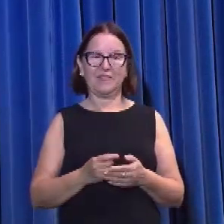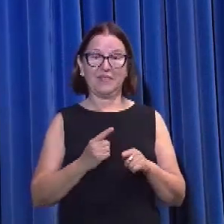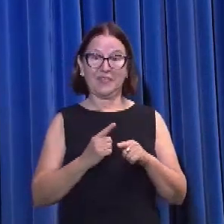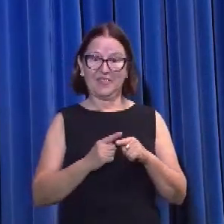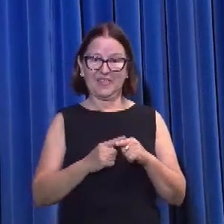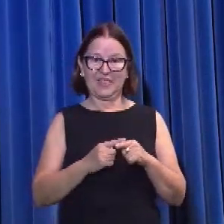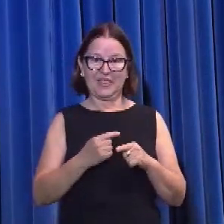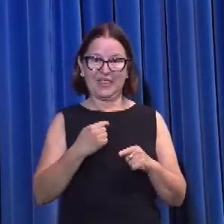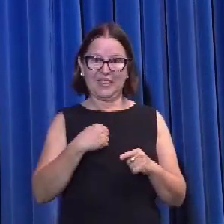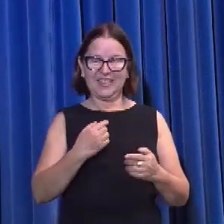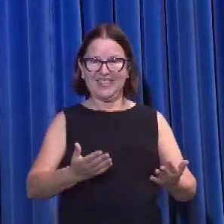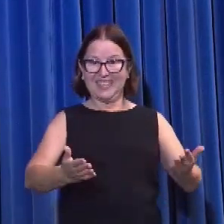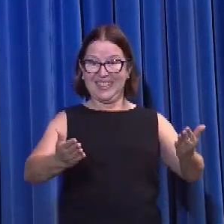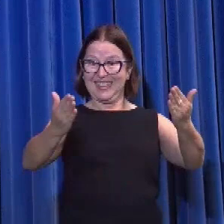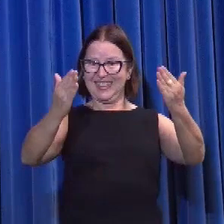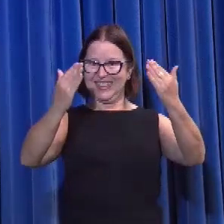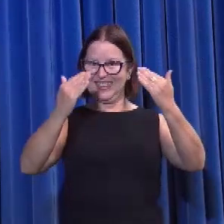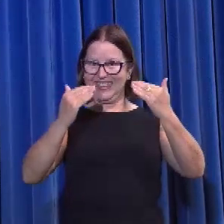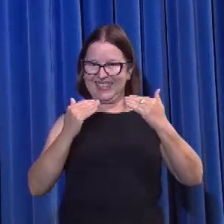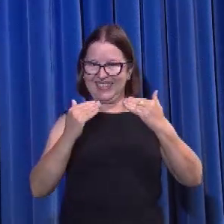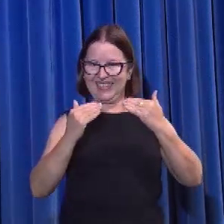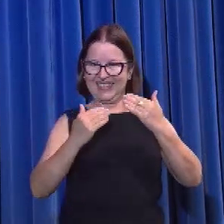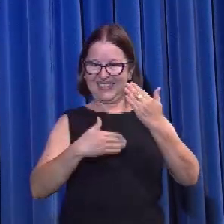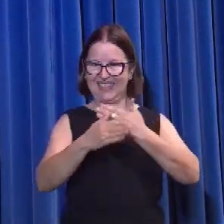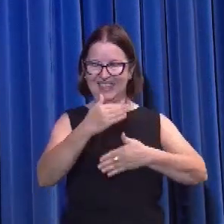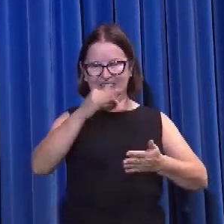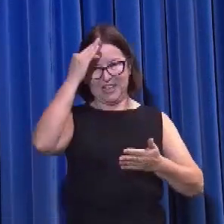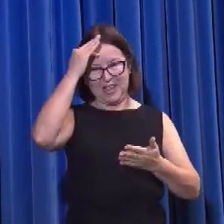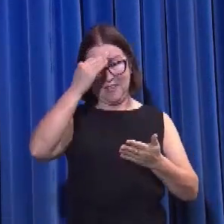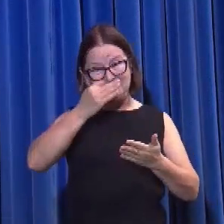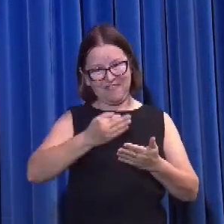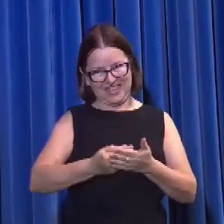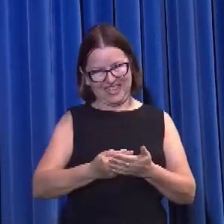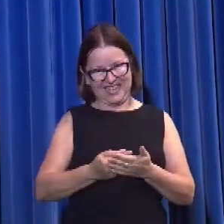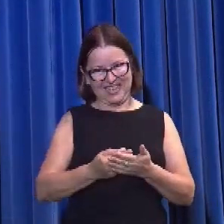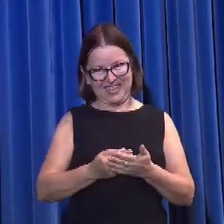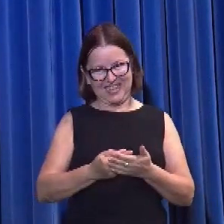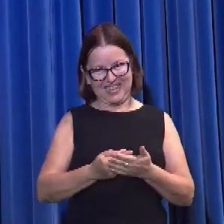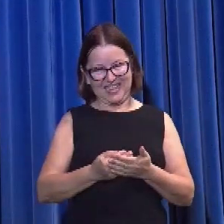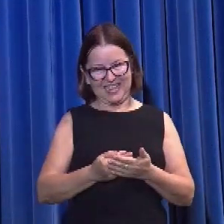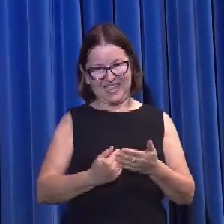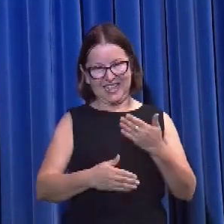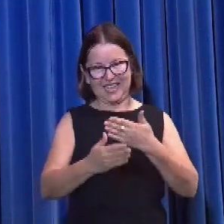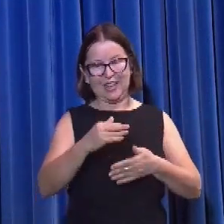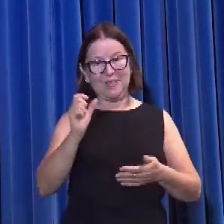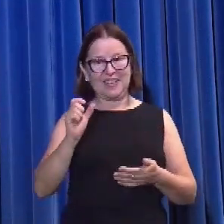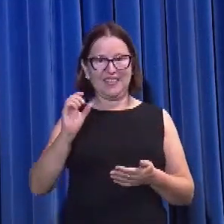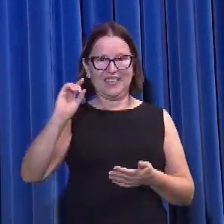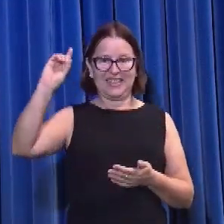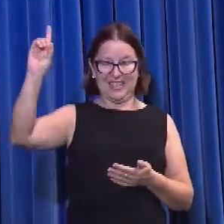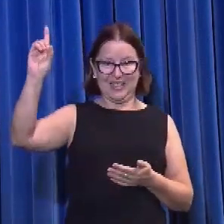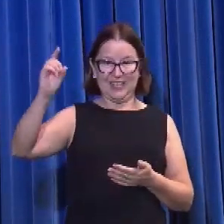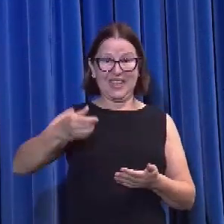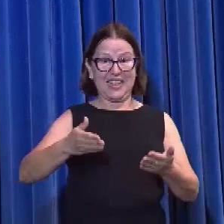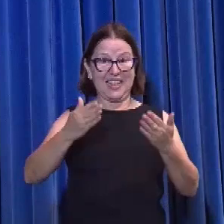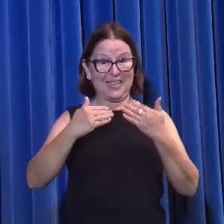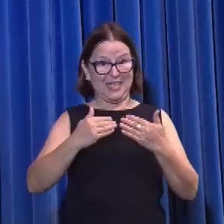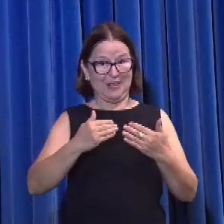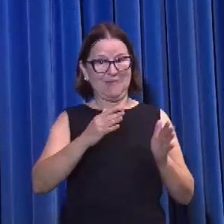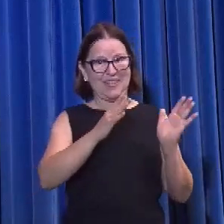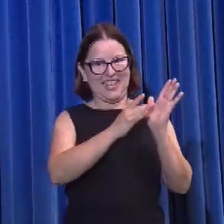Porque eu recebi pela fé que foi dada pela palavra de Deus a Jesus Cristo como